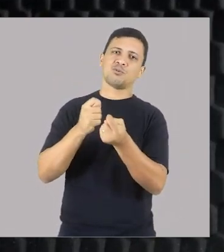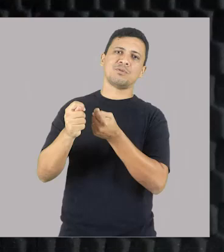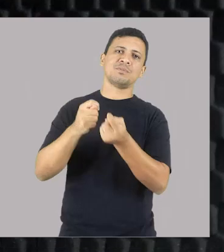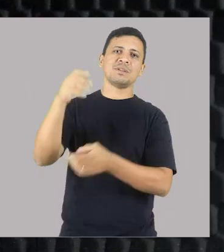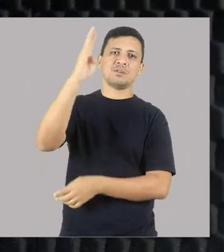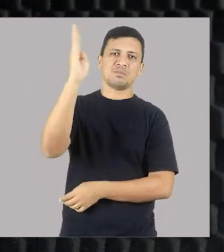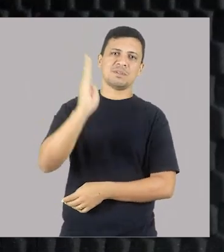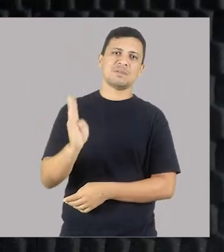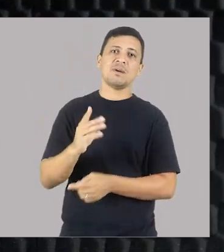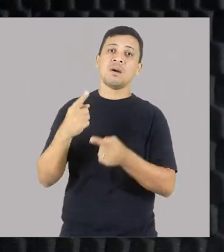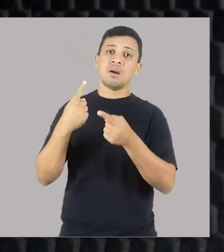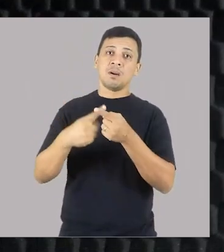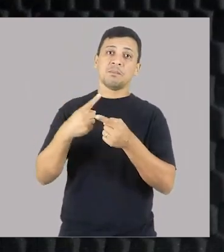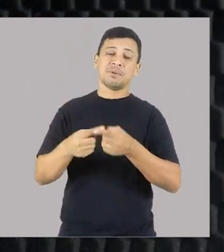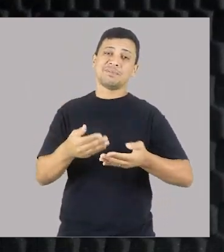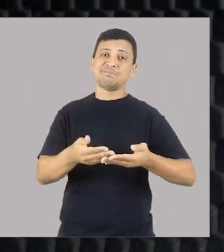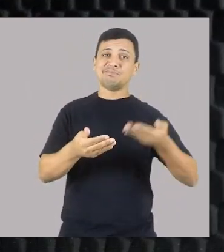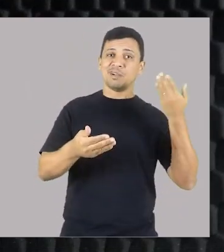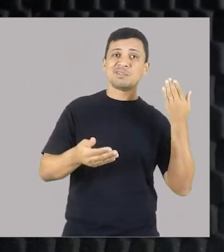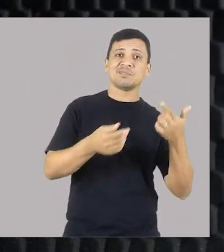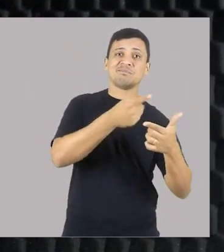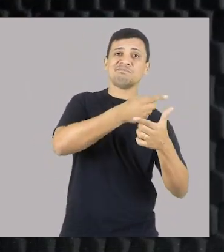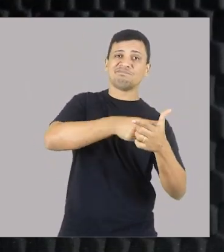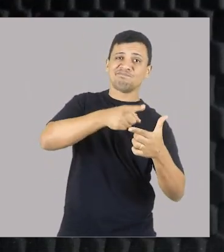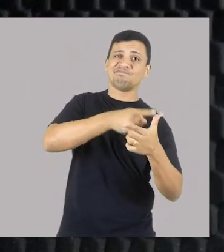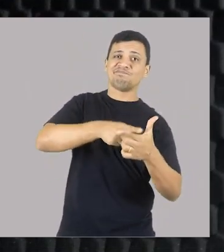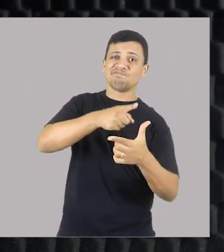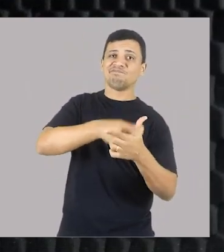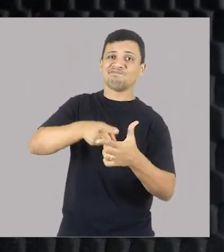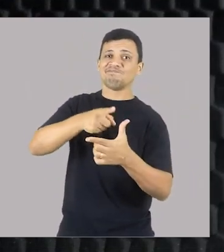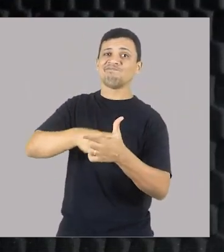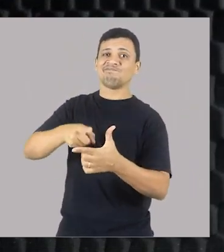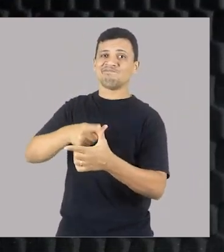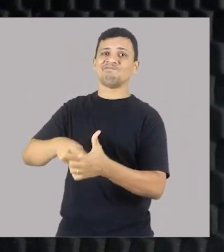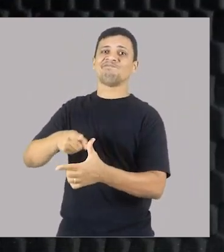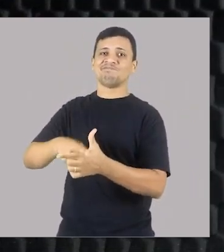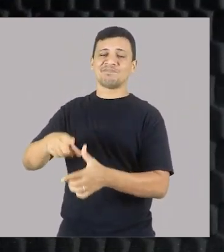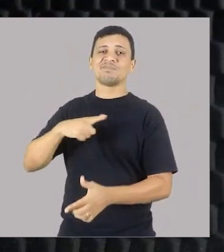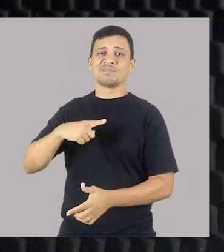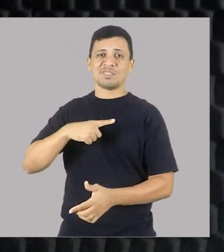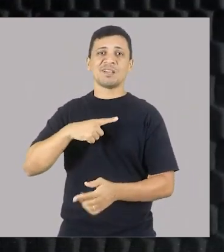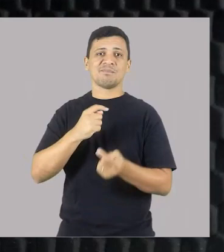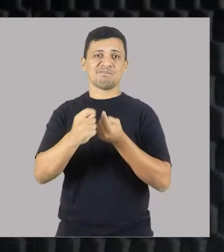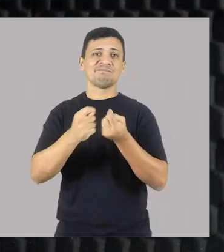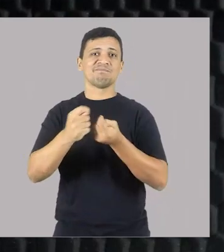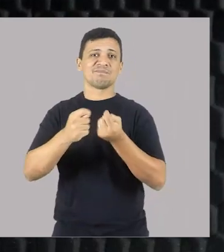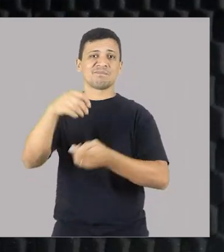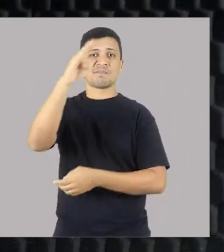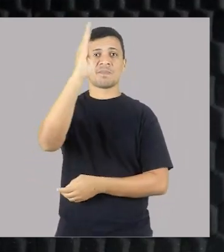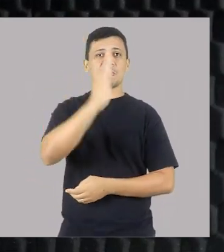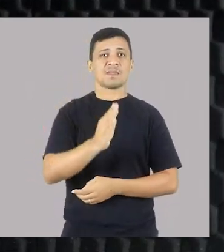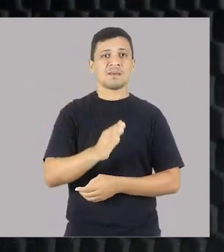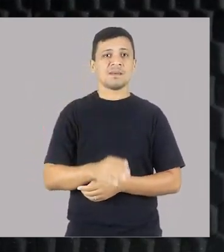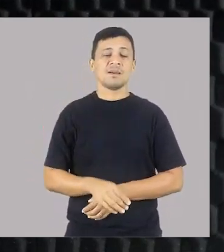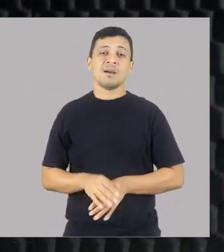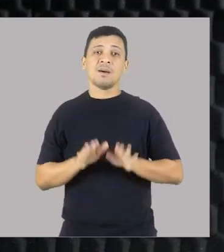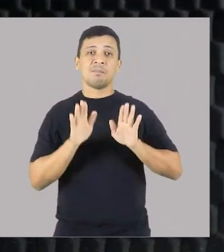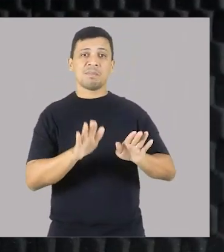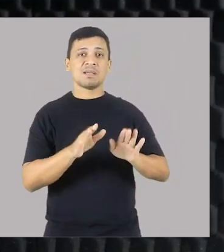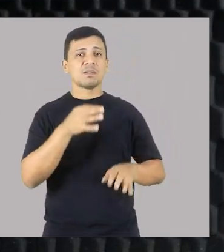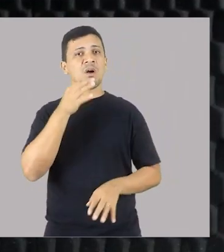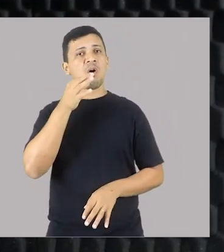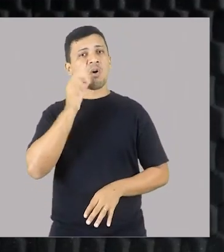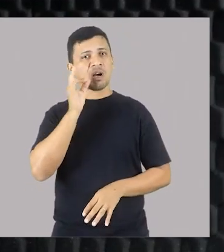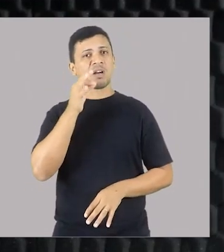em crise ali desde o processo de independência, durante o seu processo de formação, mas que quando chega aqui o café ele traz um